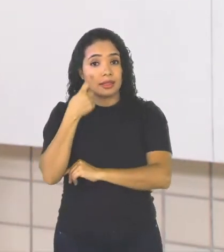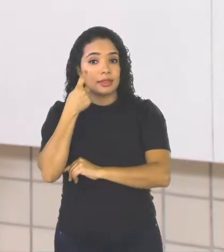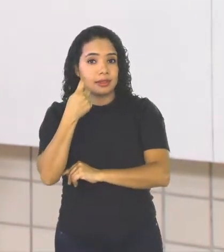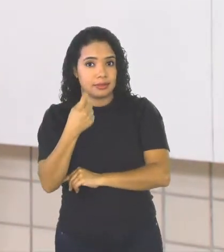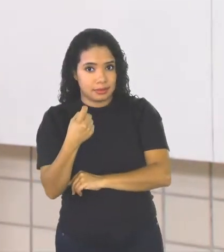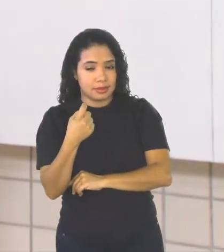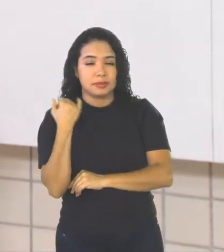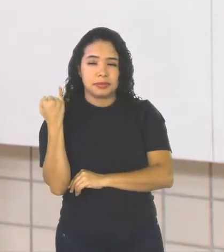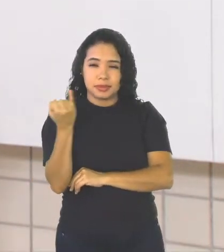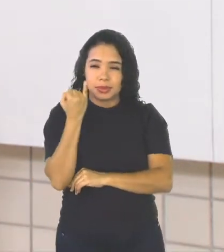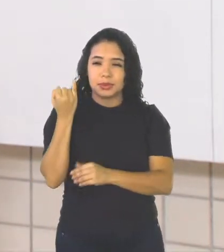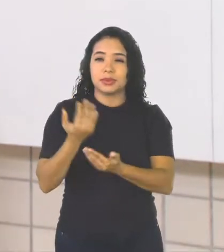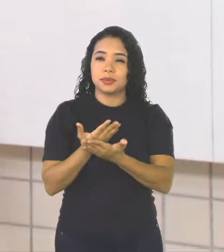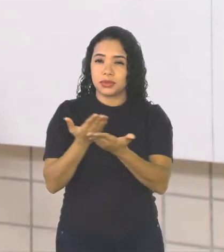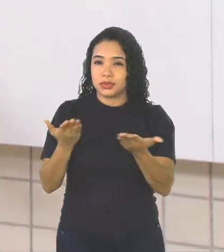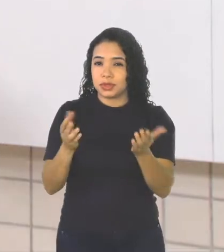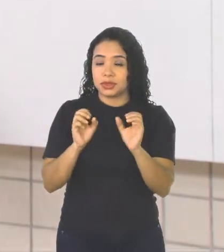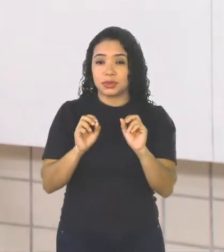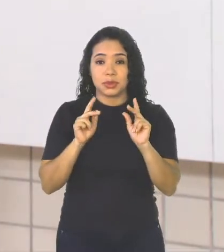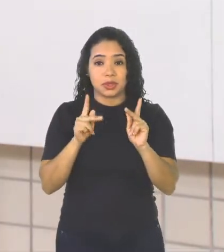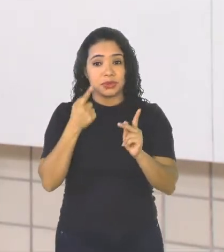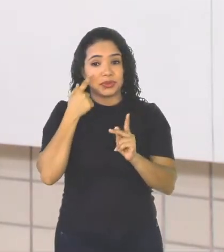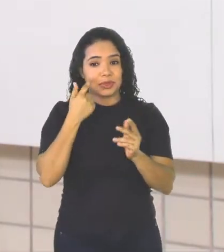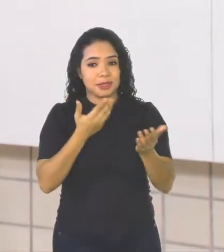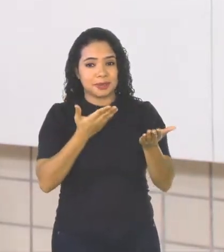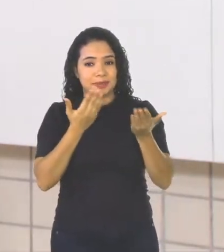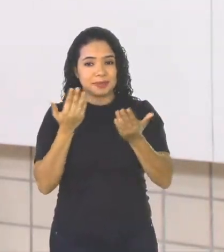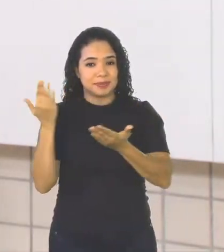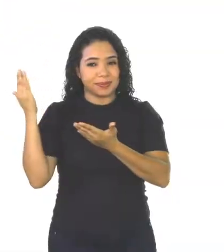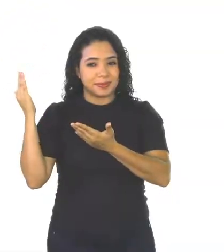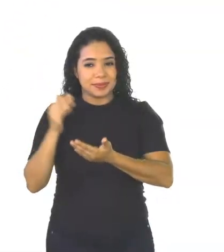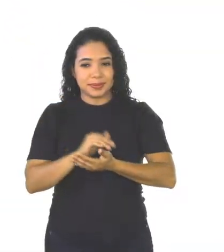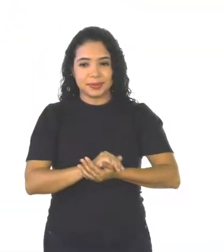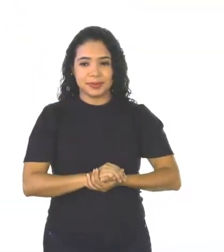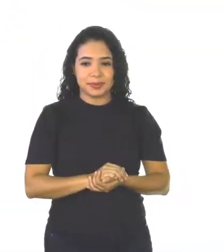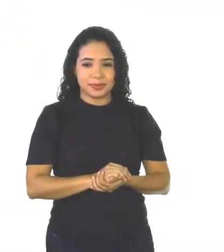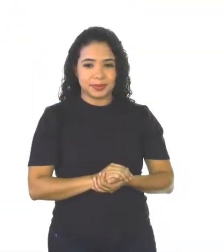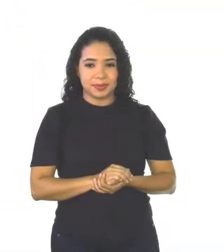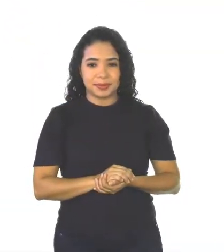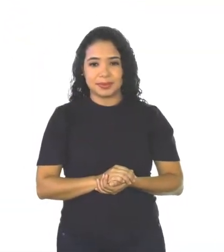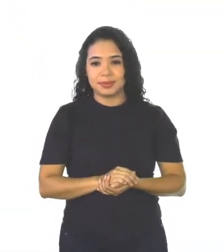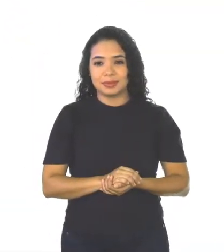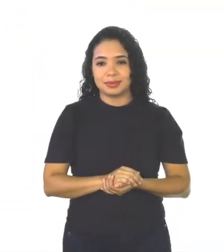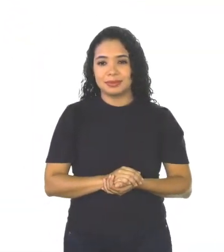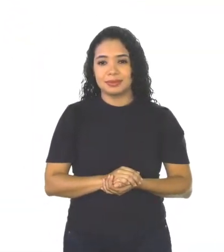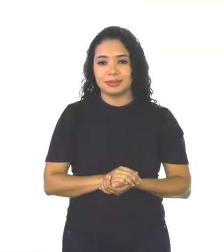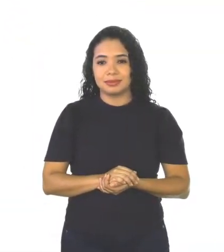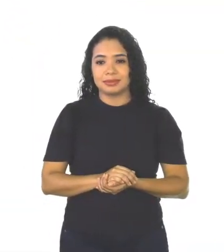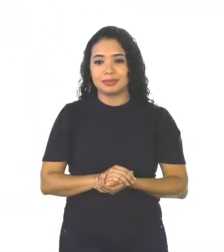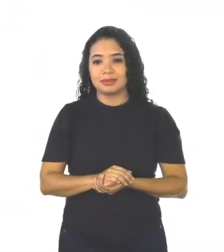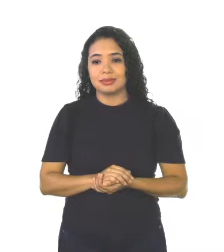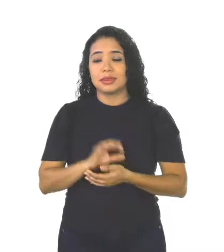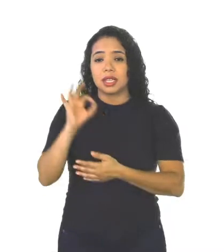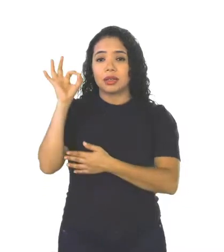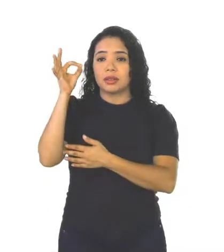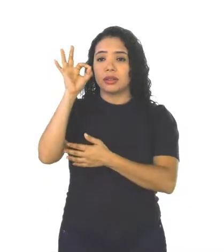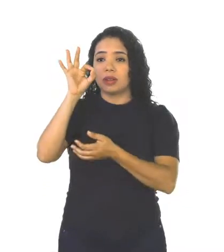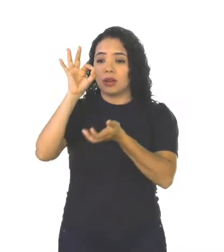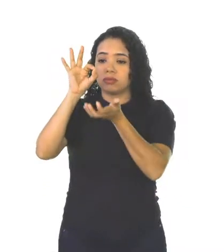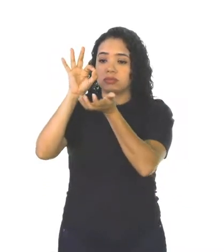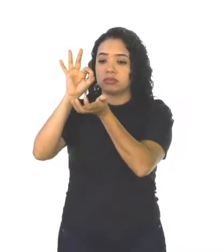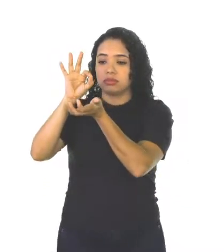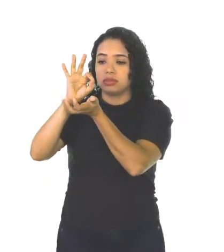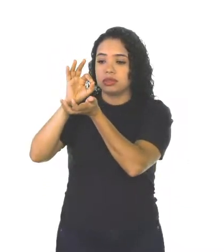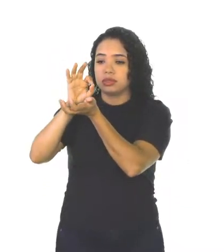é importante para vocês, ok? Então vamos lá, aí na tela, para vocês. Perdida em seu ninho, Dodô,